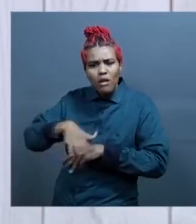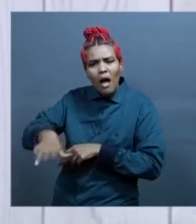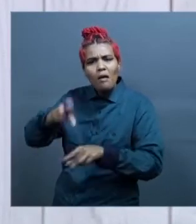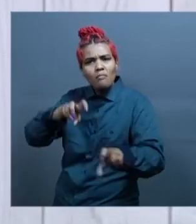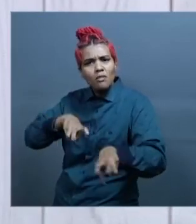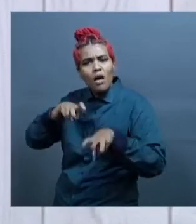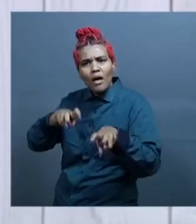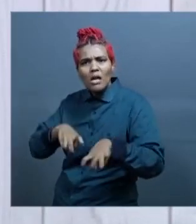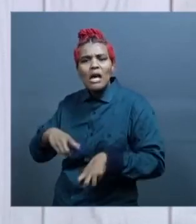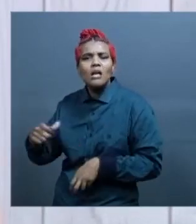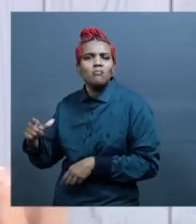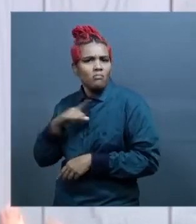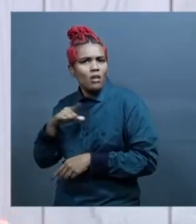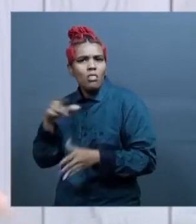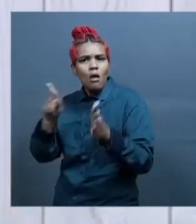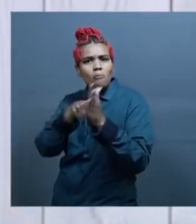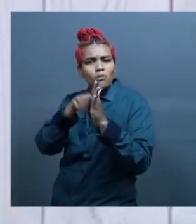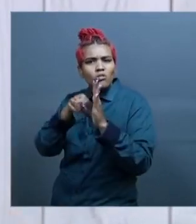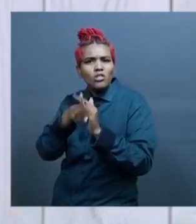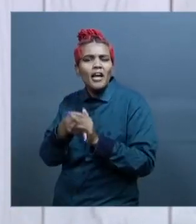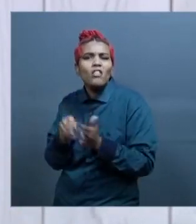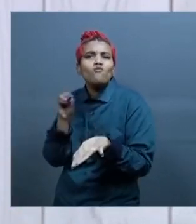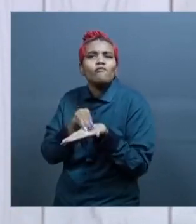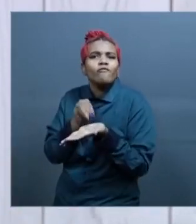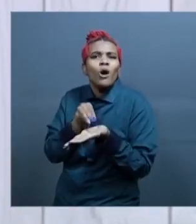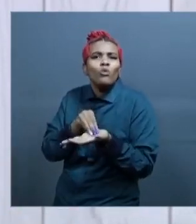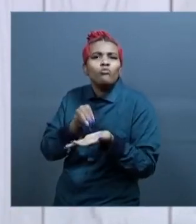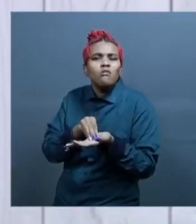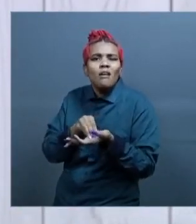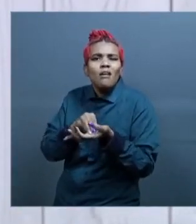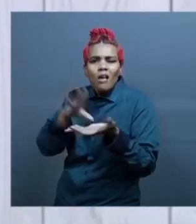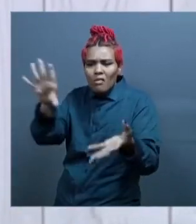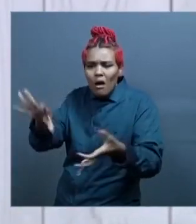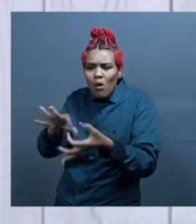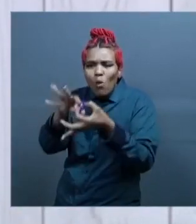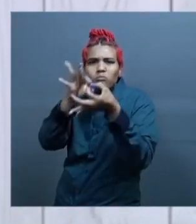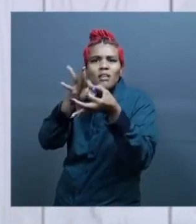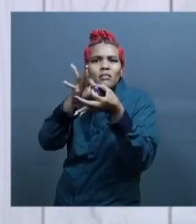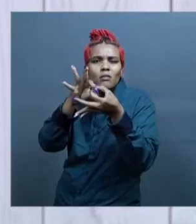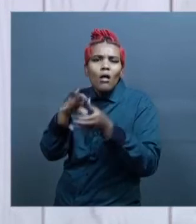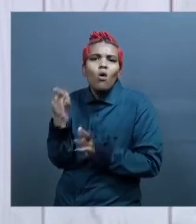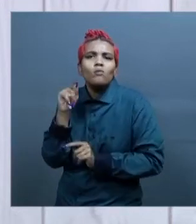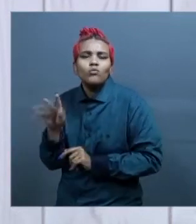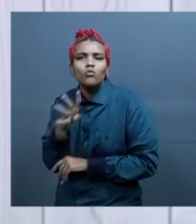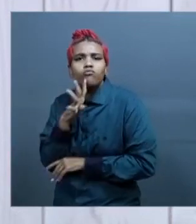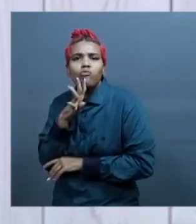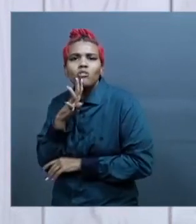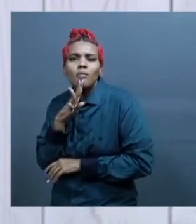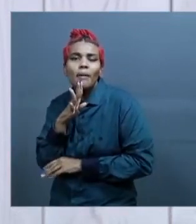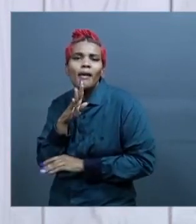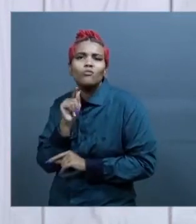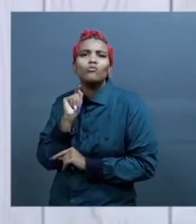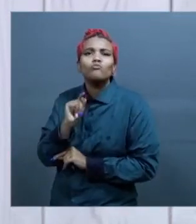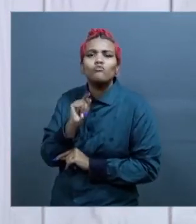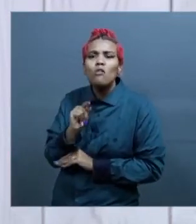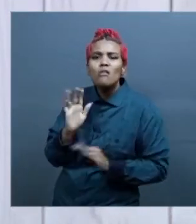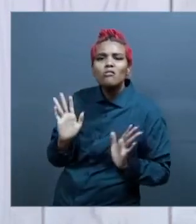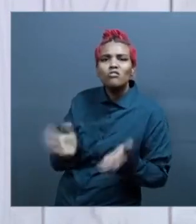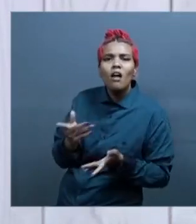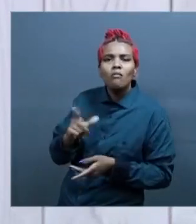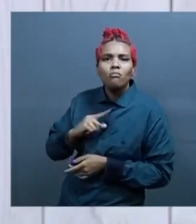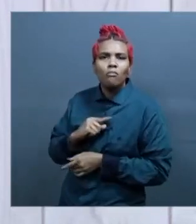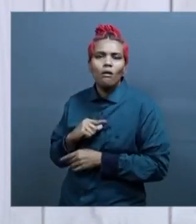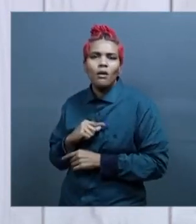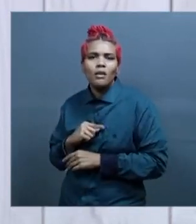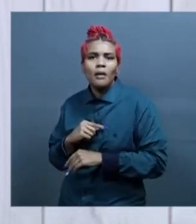podem ajudar vocês que eu tava faltando é essa essa conexão entre o conhecimento produzido já existe e fazer chegar na prática para a